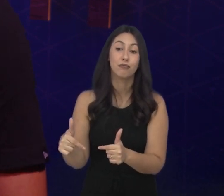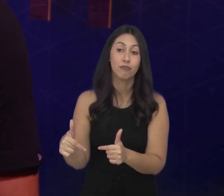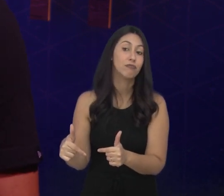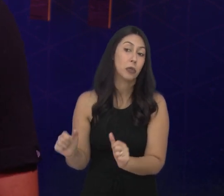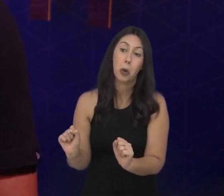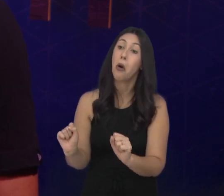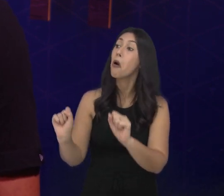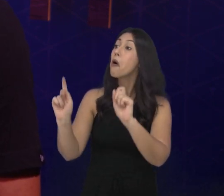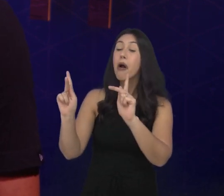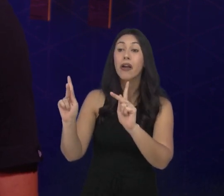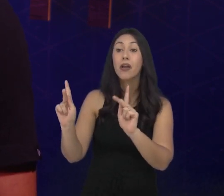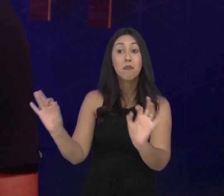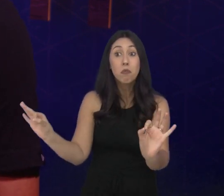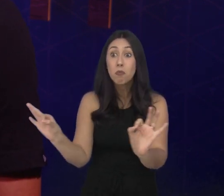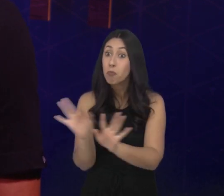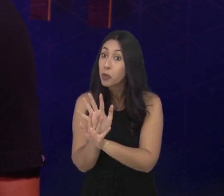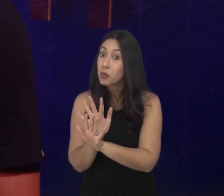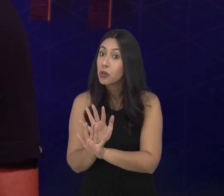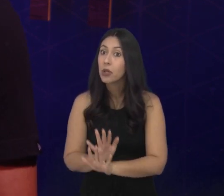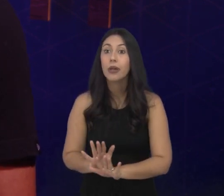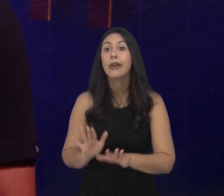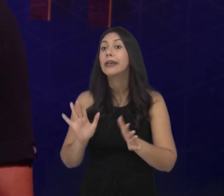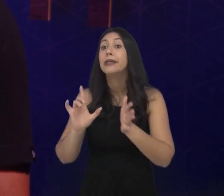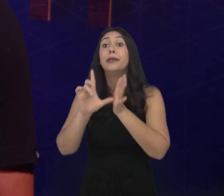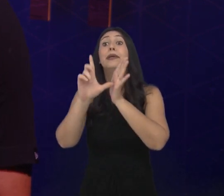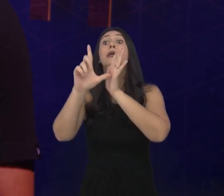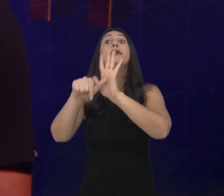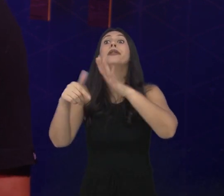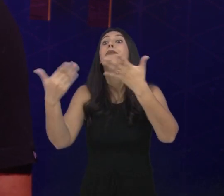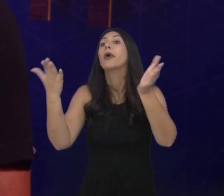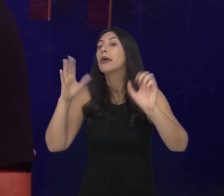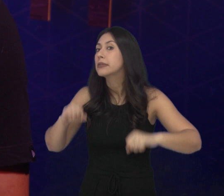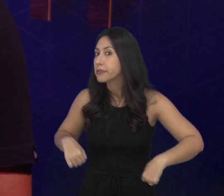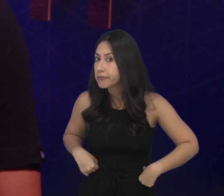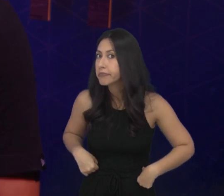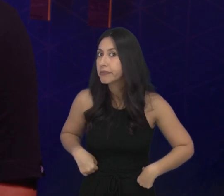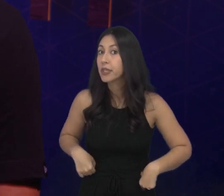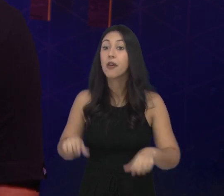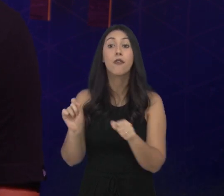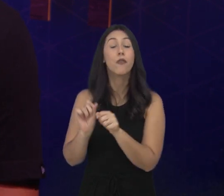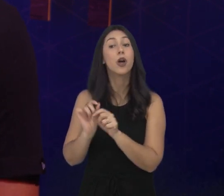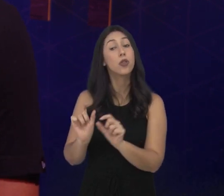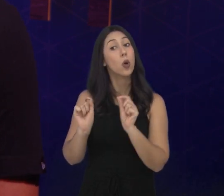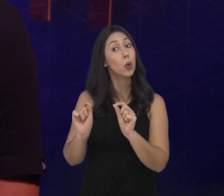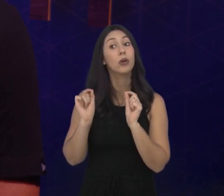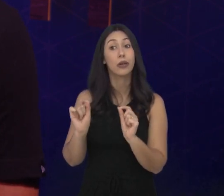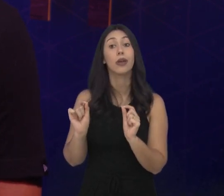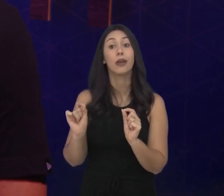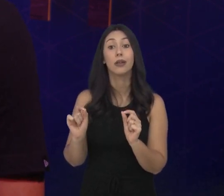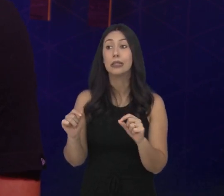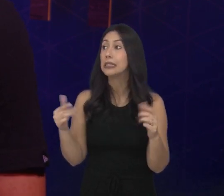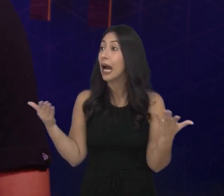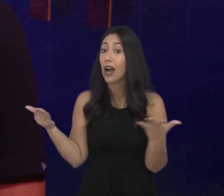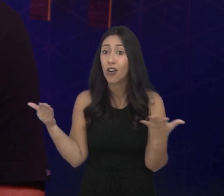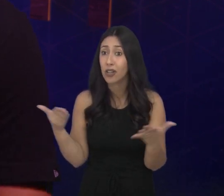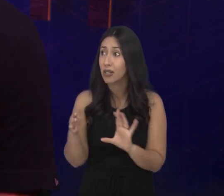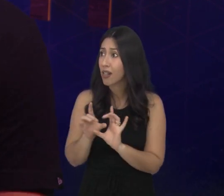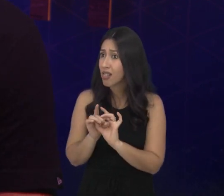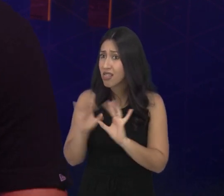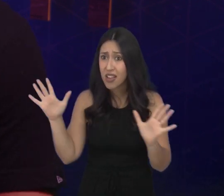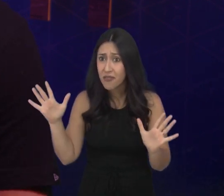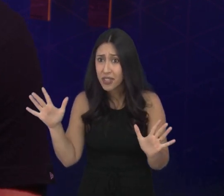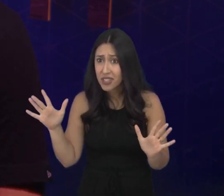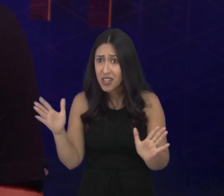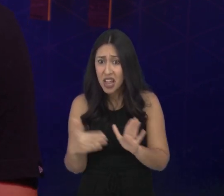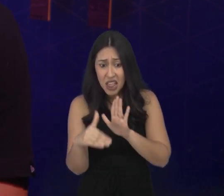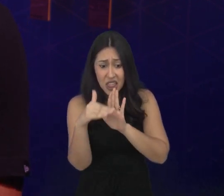dê uma tranquilidade, e é isso. Mas e aí, depois disso, o que fazer? Aí a gente tá realmente no freestyle da